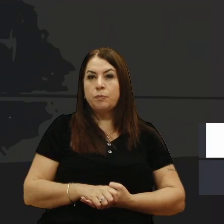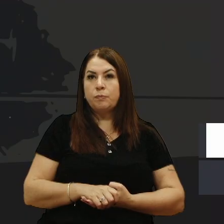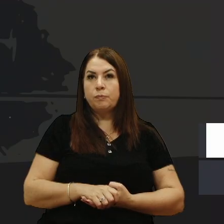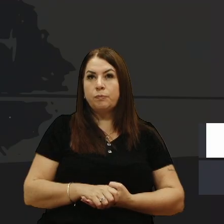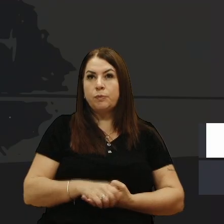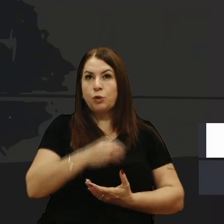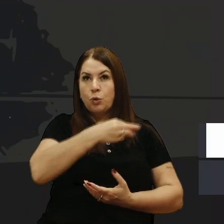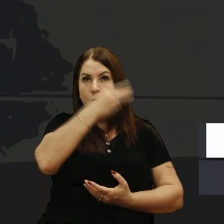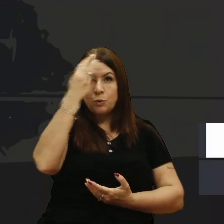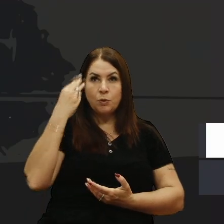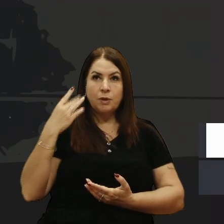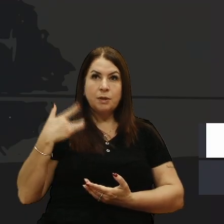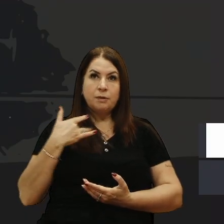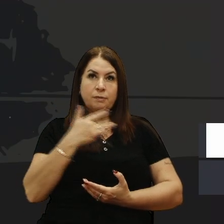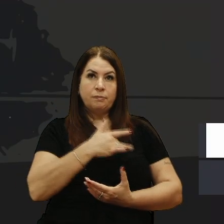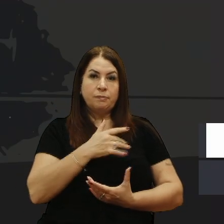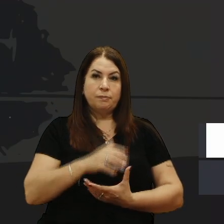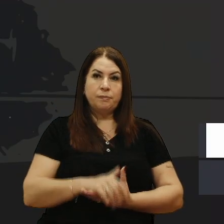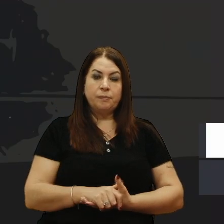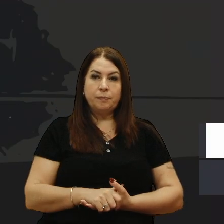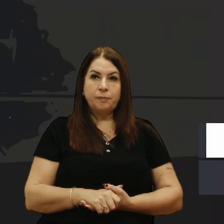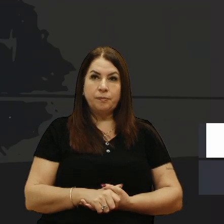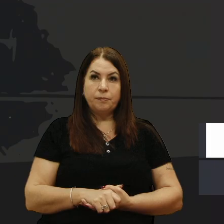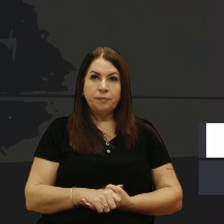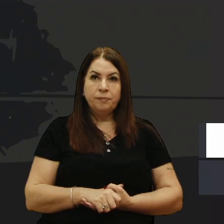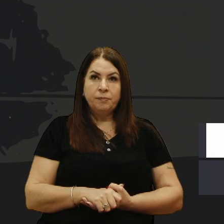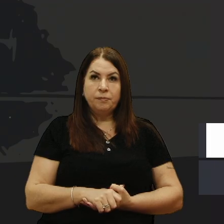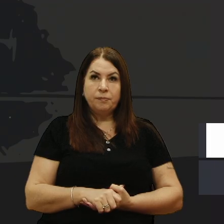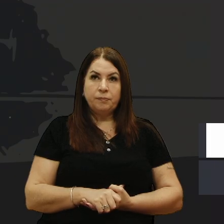Senhora da Saúde. Pode passar.